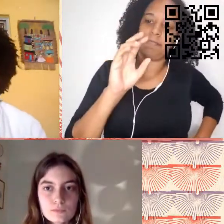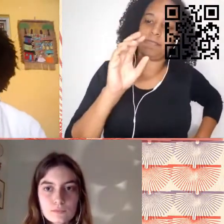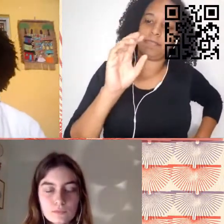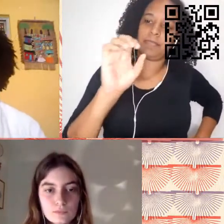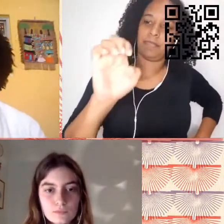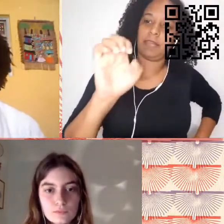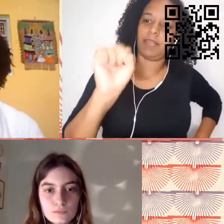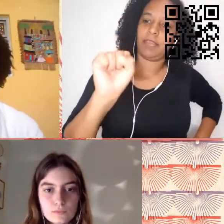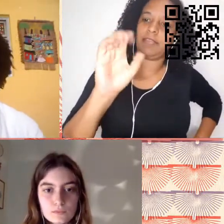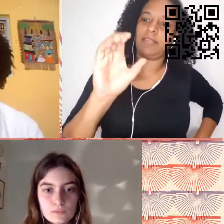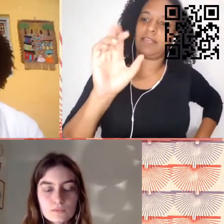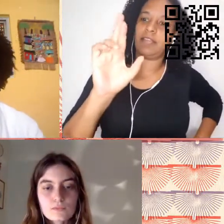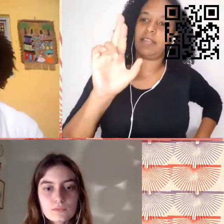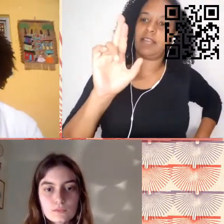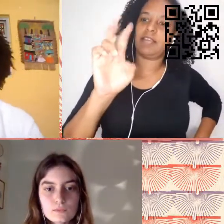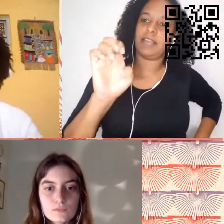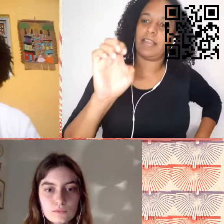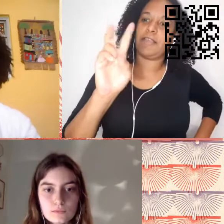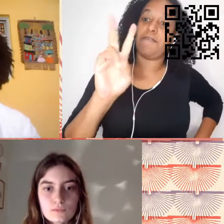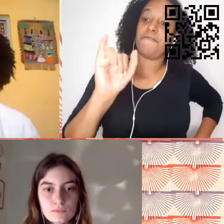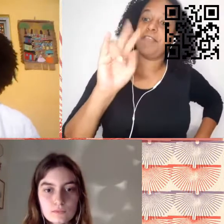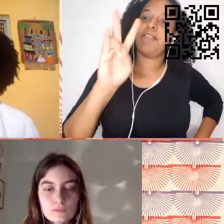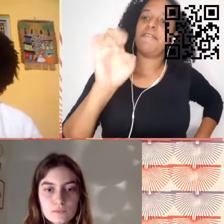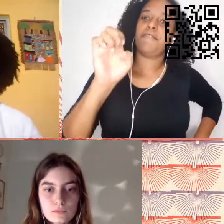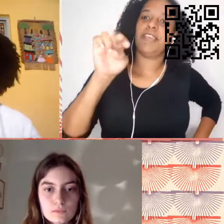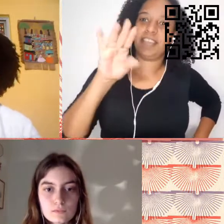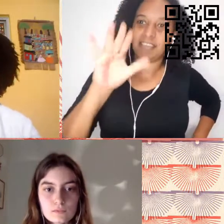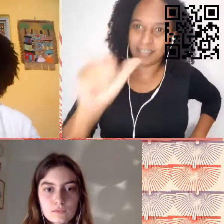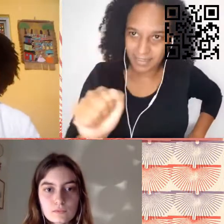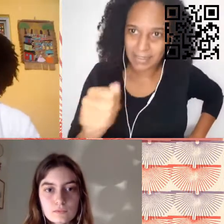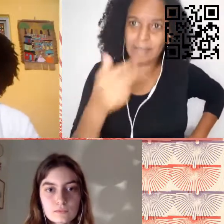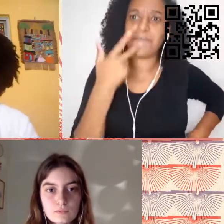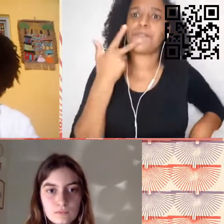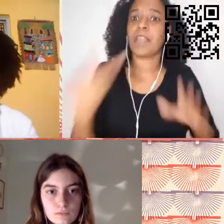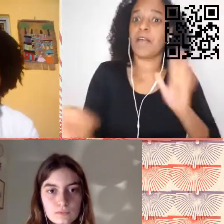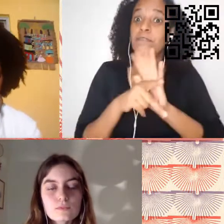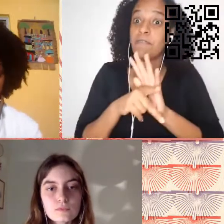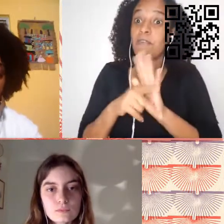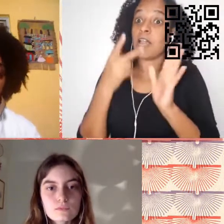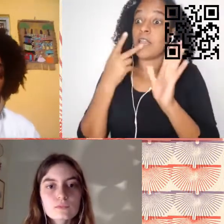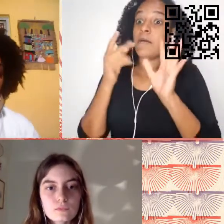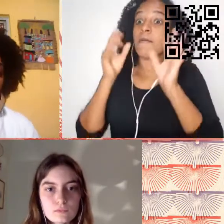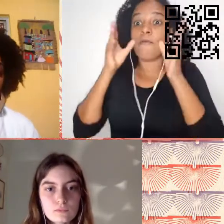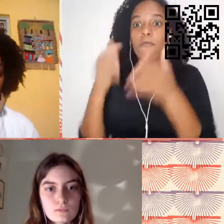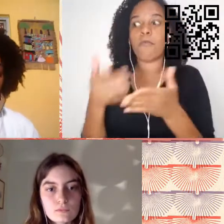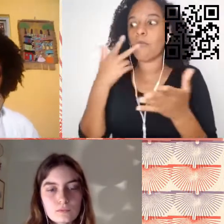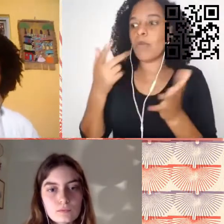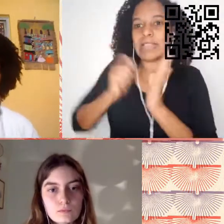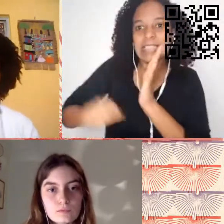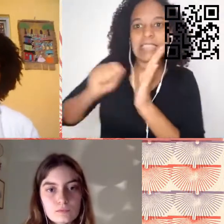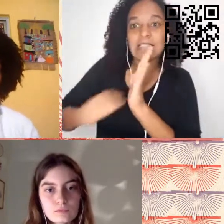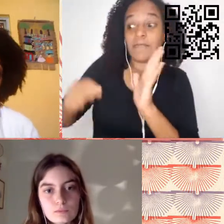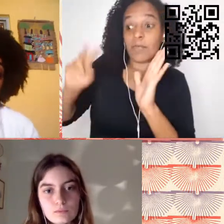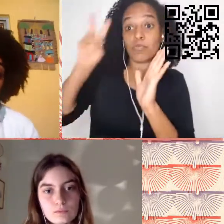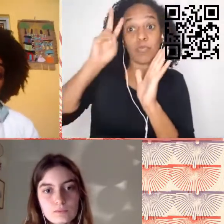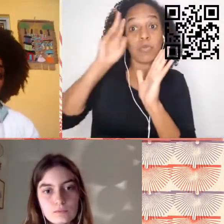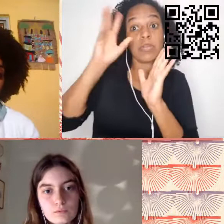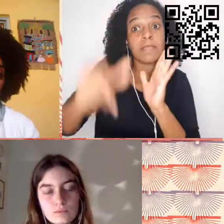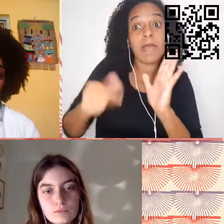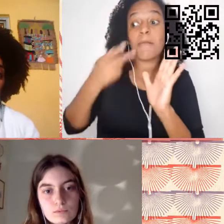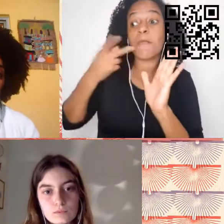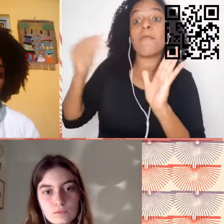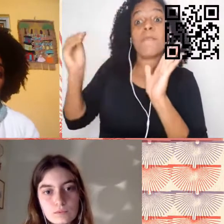que ele defende a nomenclatura da literatura negra ao invés de literatura afro-brasileira, é para afirmar